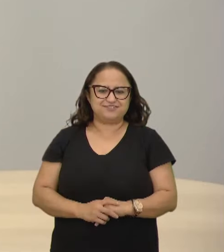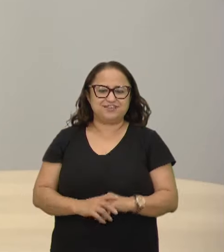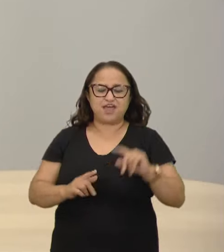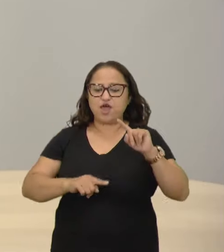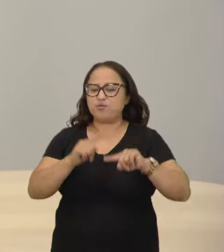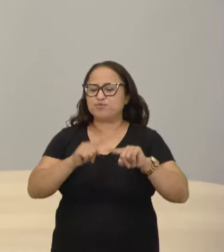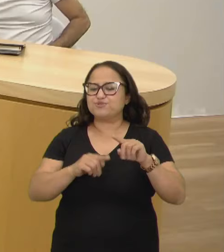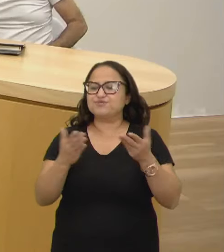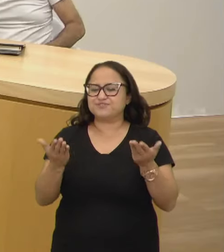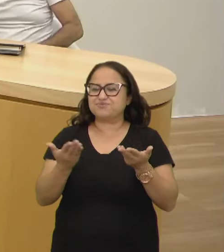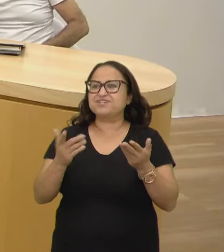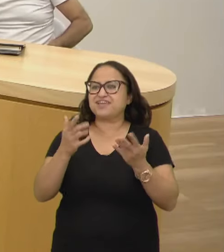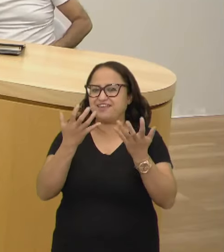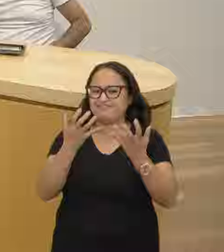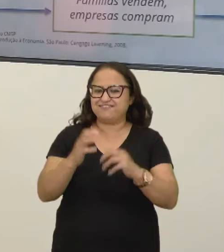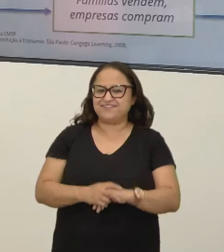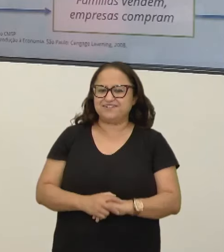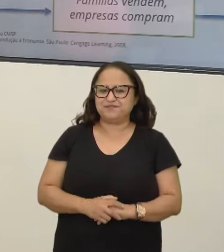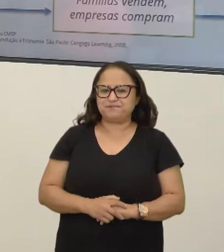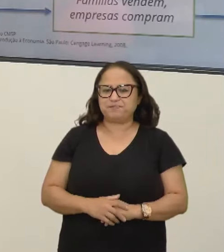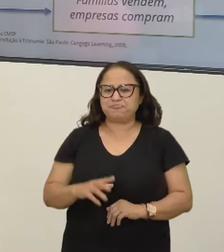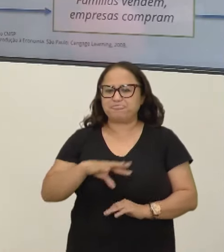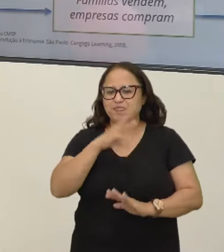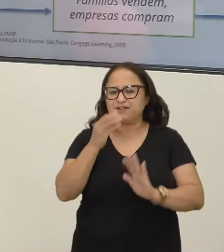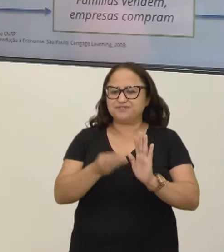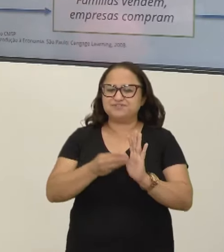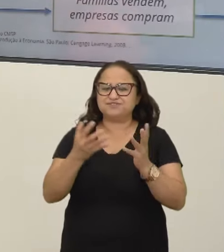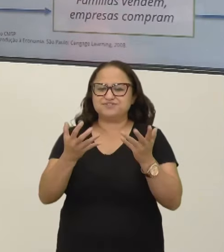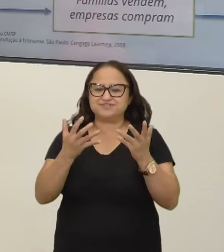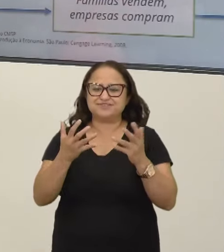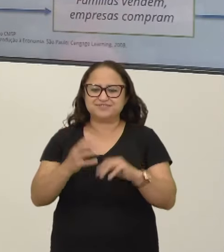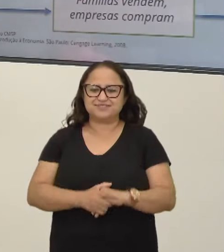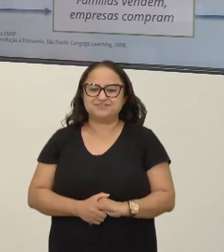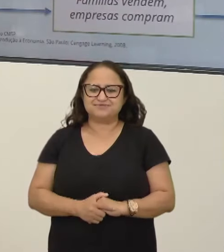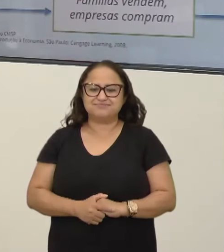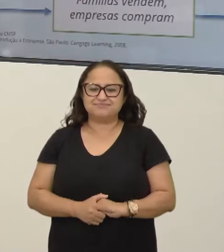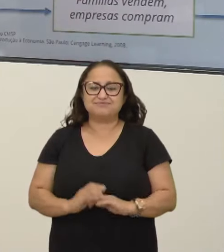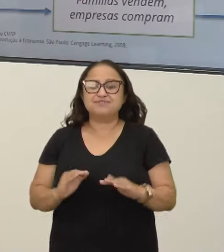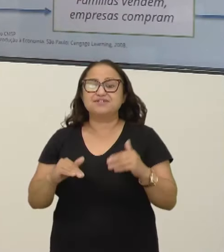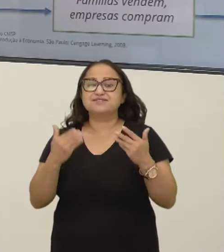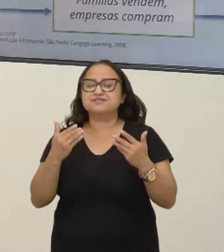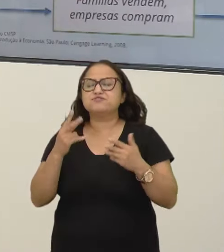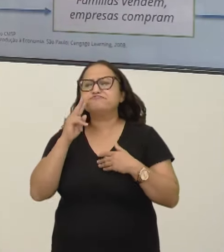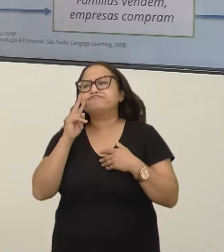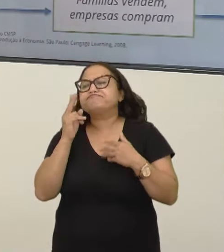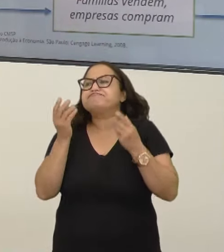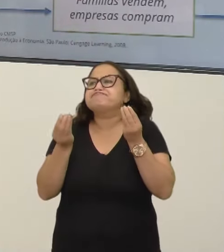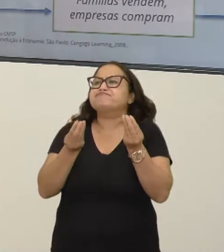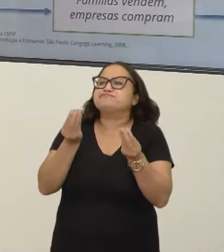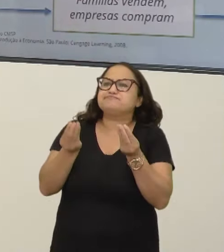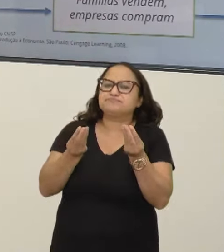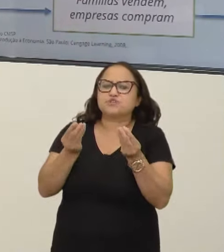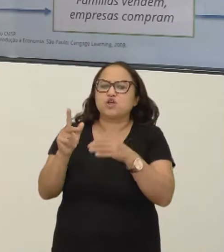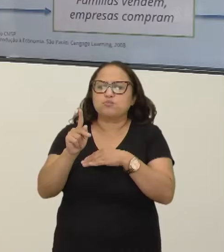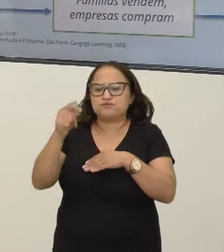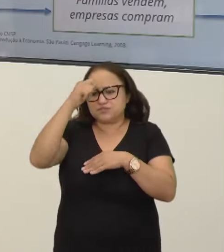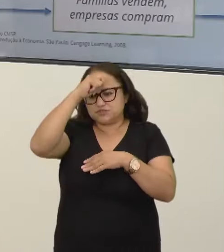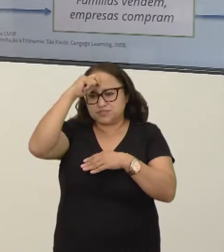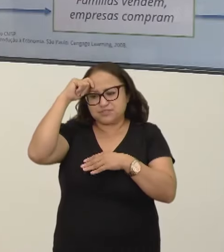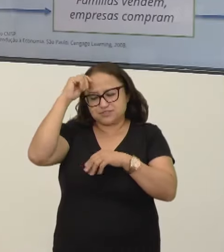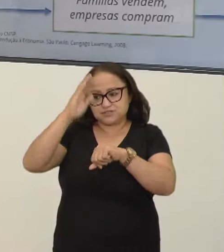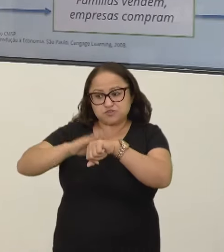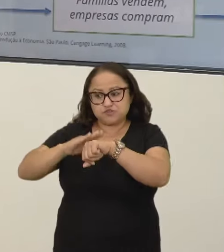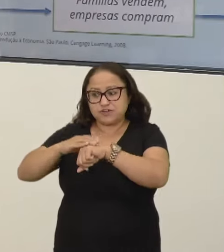quer uma bolinha dessa. Perfeito, todos querem essa bolinha maravilhosa de unicórnio. Então vamos supor que o professor Alcides produz